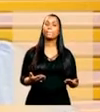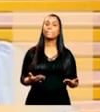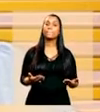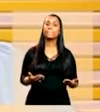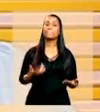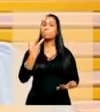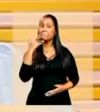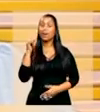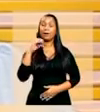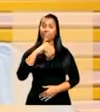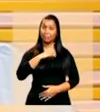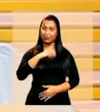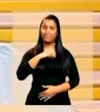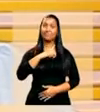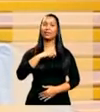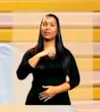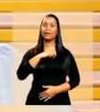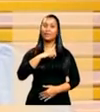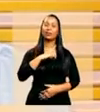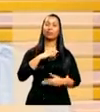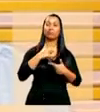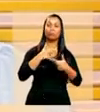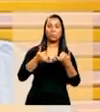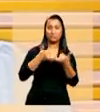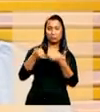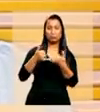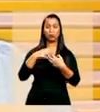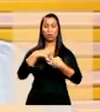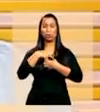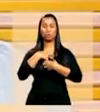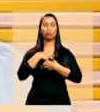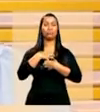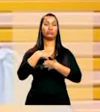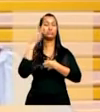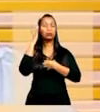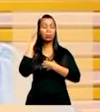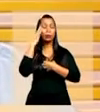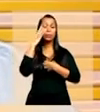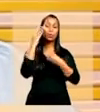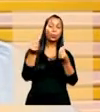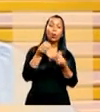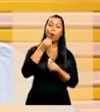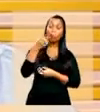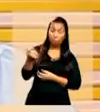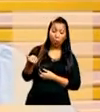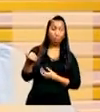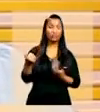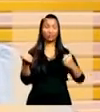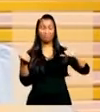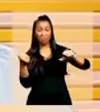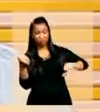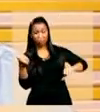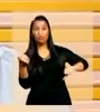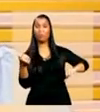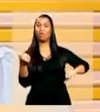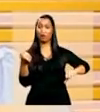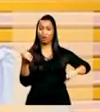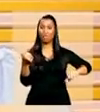que o pai tenha essa dinâmica de saber controlar o que é bom, o que não